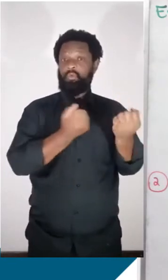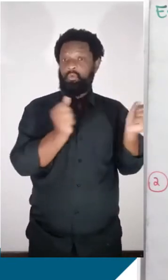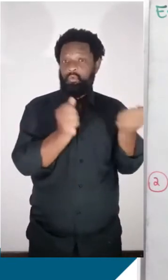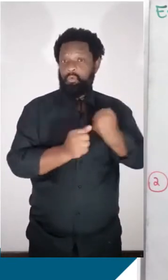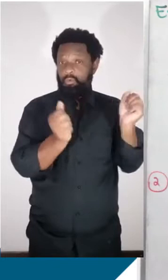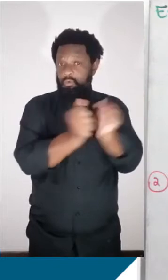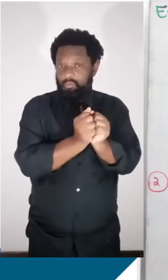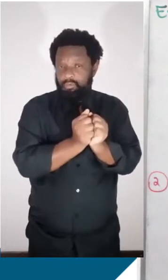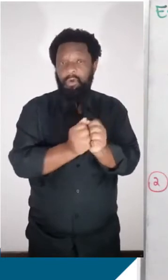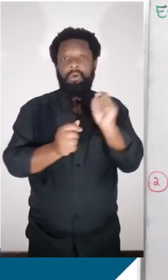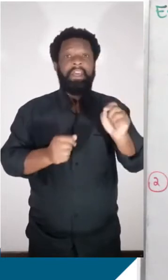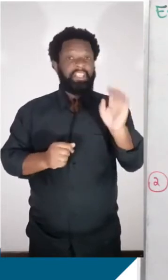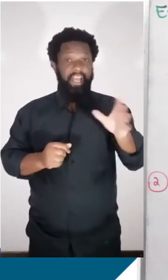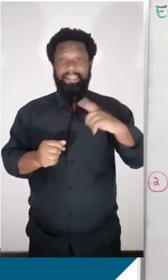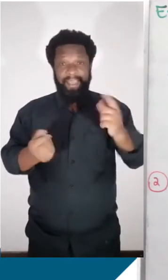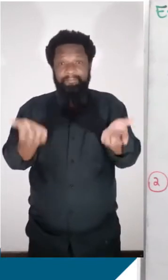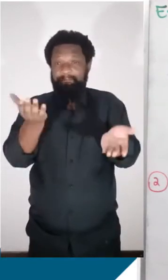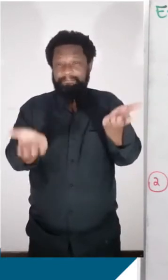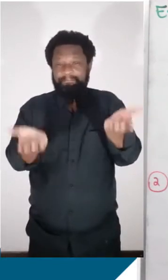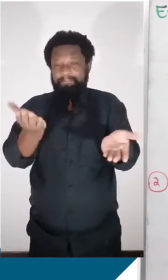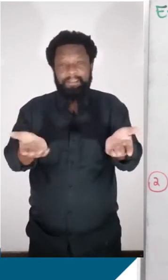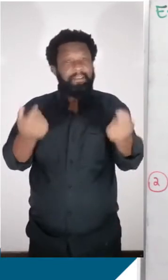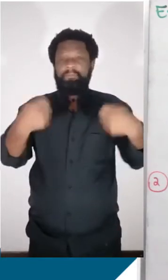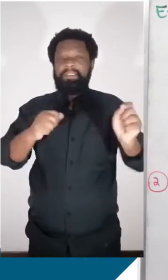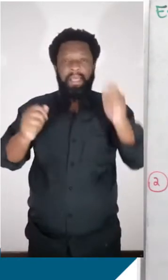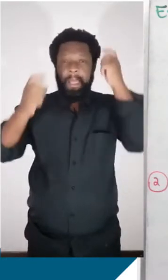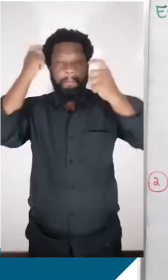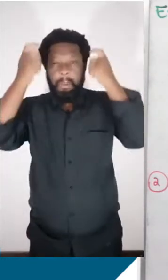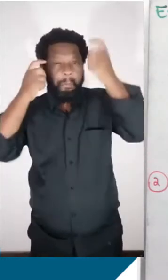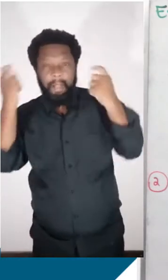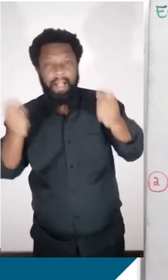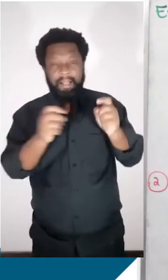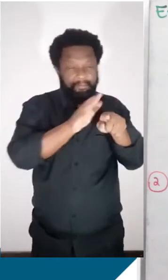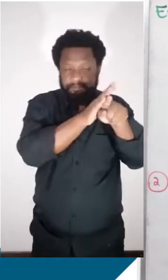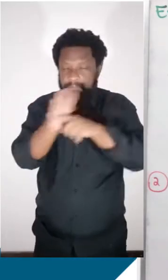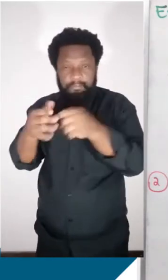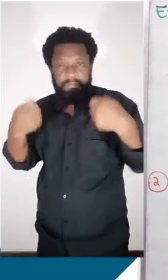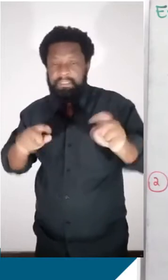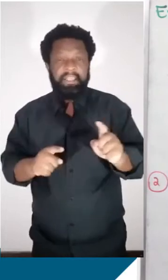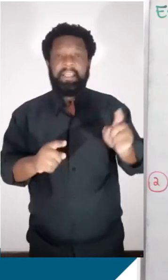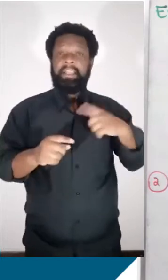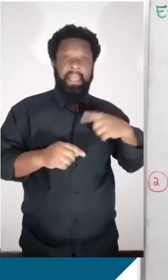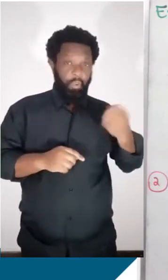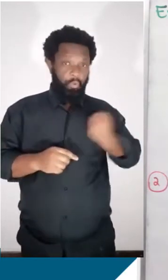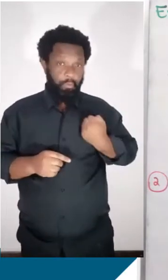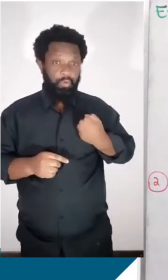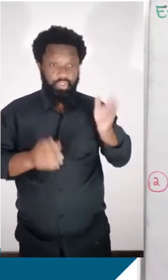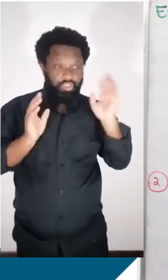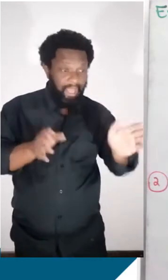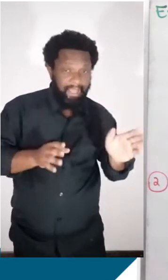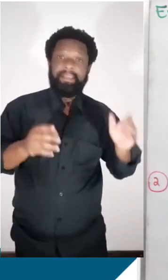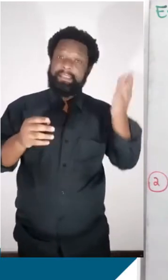número na frente, pessoal, não se preocupa, já está balanceada. Então nem preciso me preocupar, não preciso conferir. Se tem númerozinho na frente de